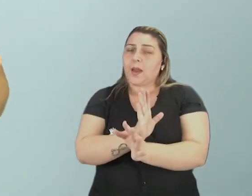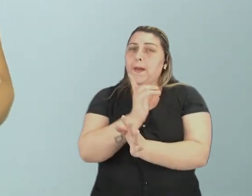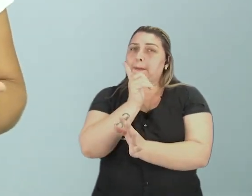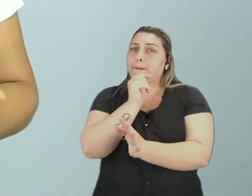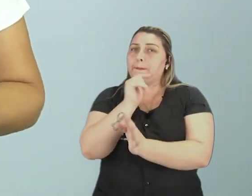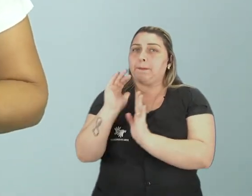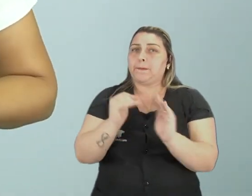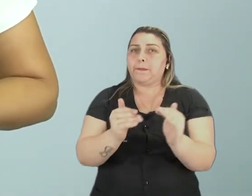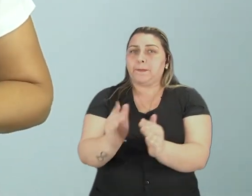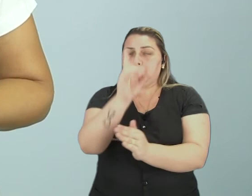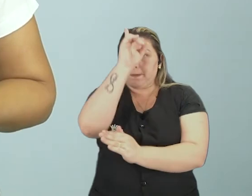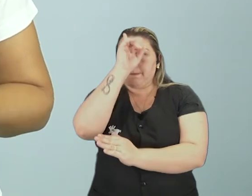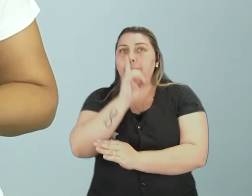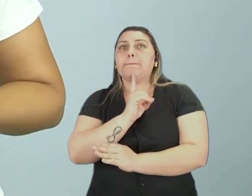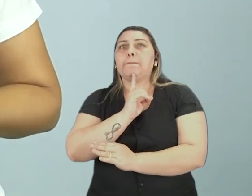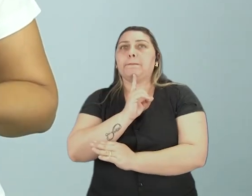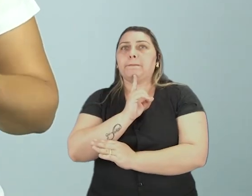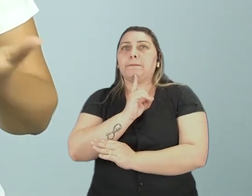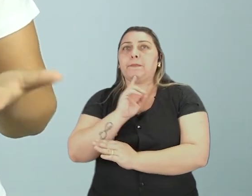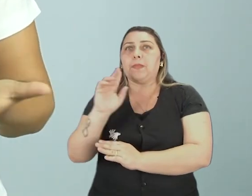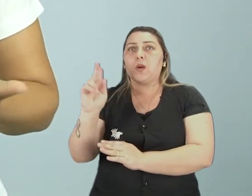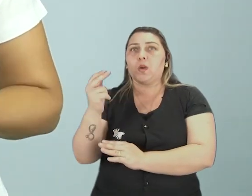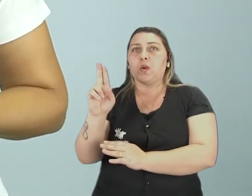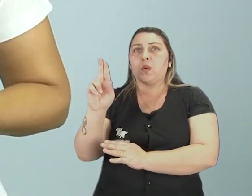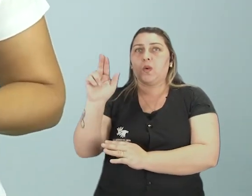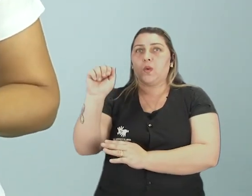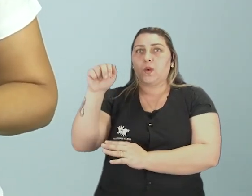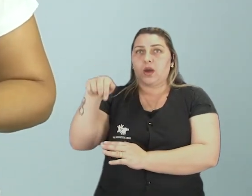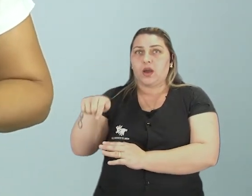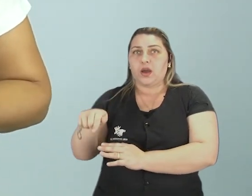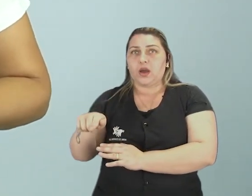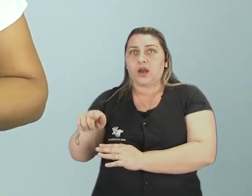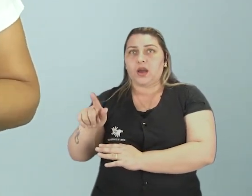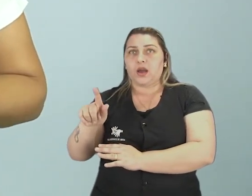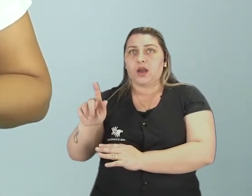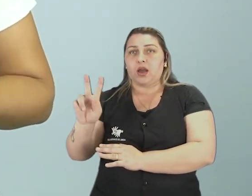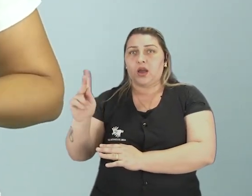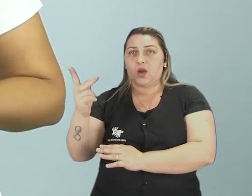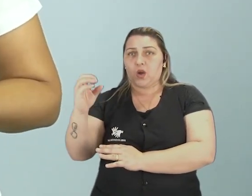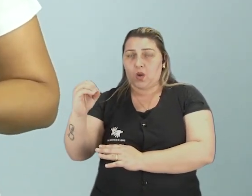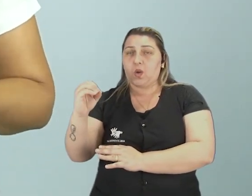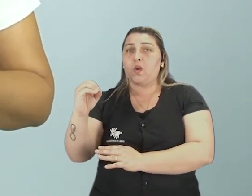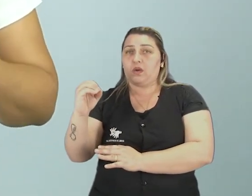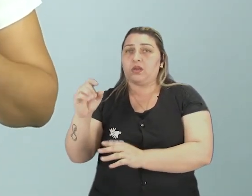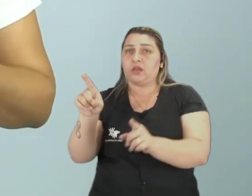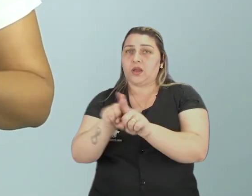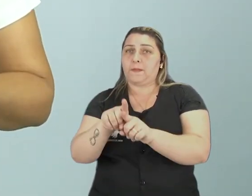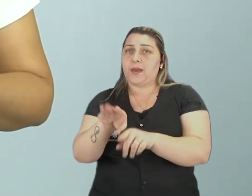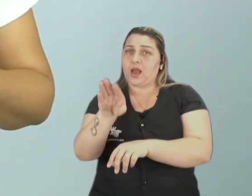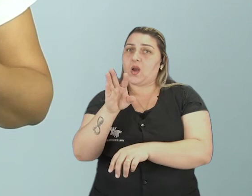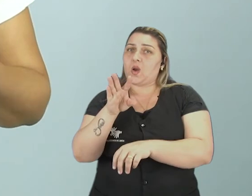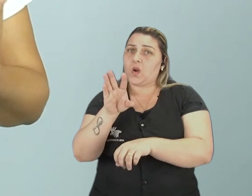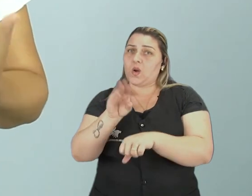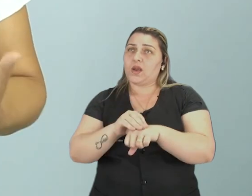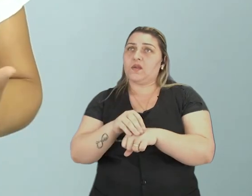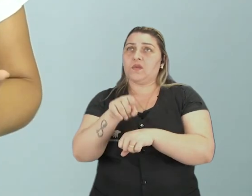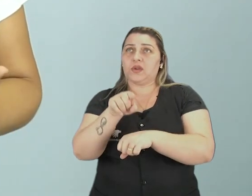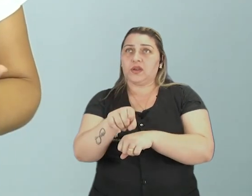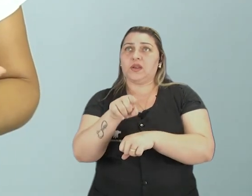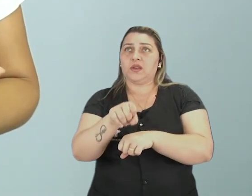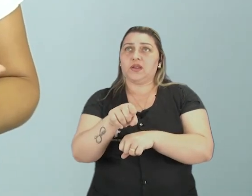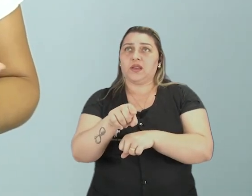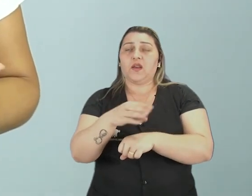do Rio Amarelo, que é conhecido como o quê? Como o Rio Huanghe. Então, vejamos que para você